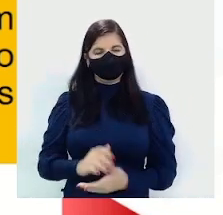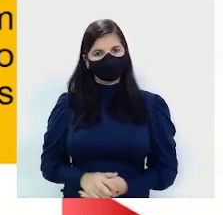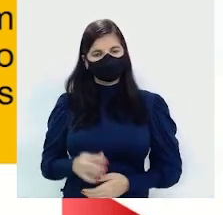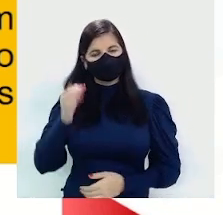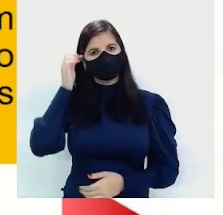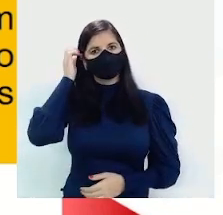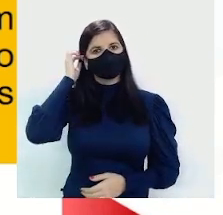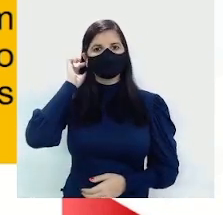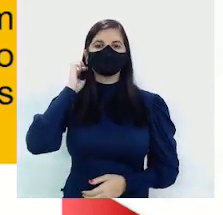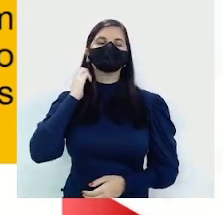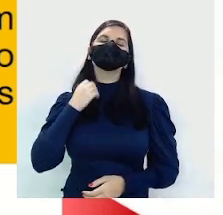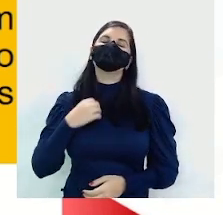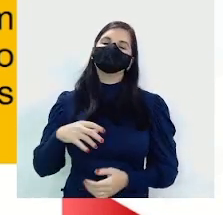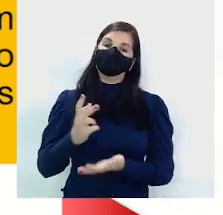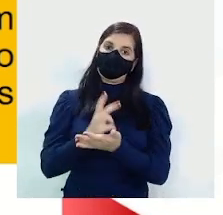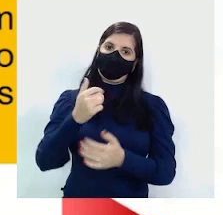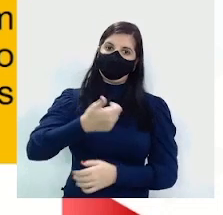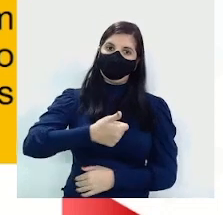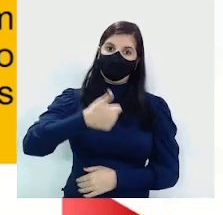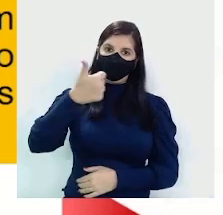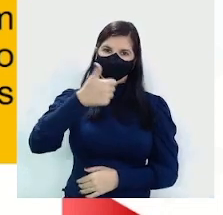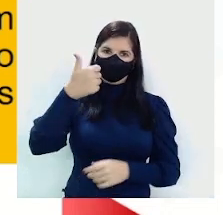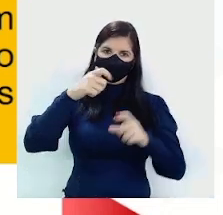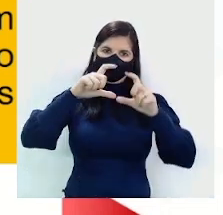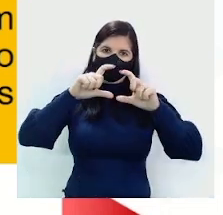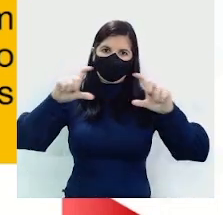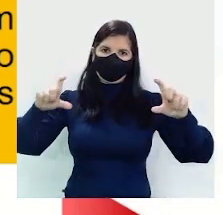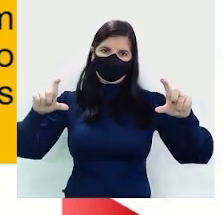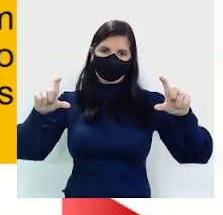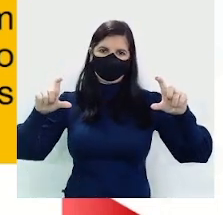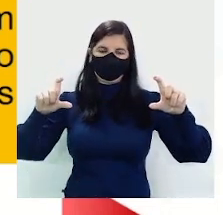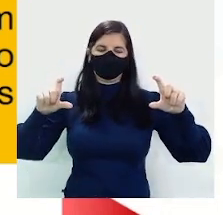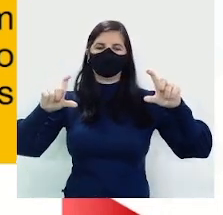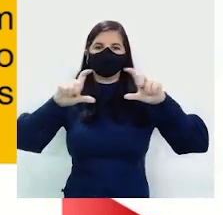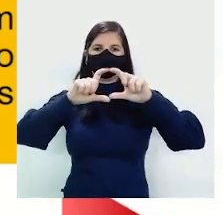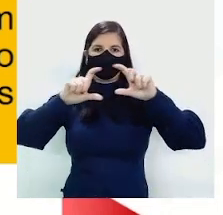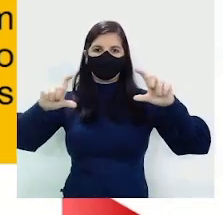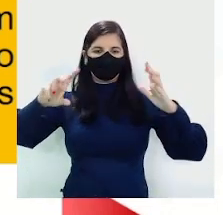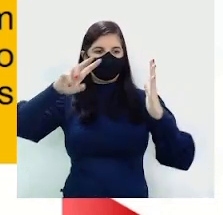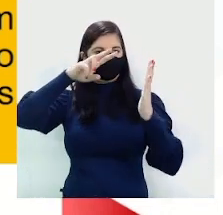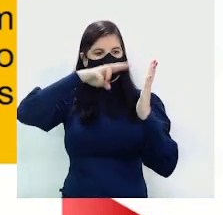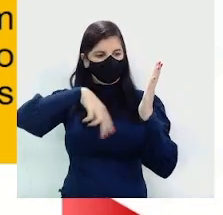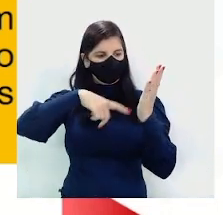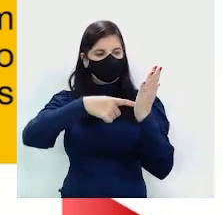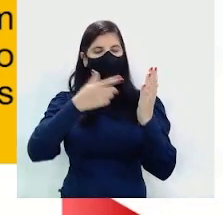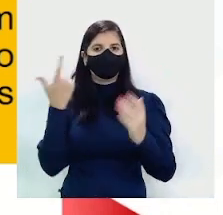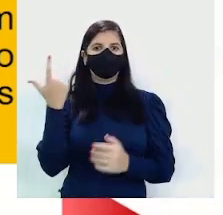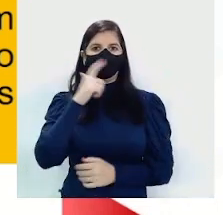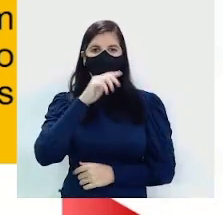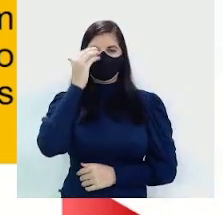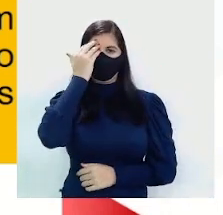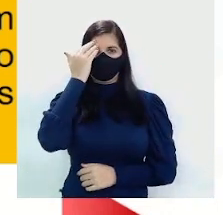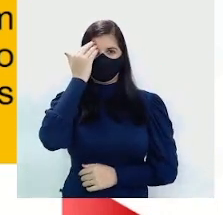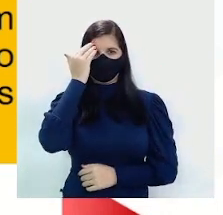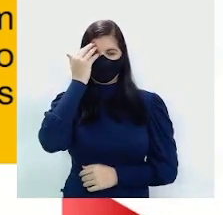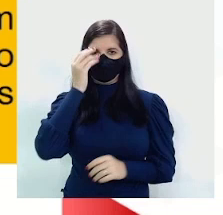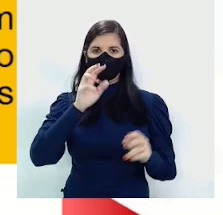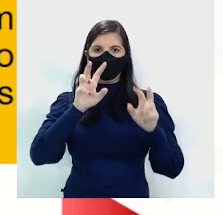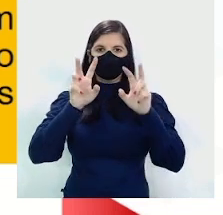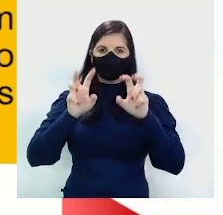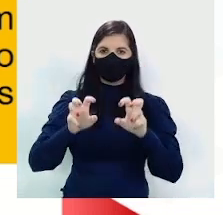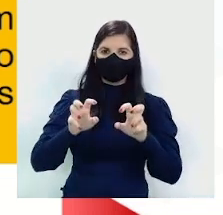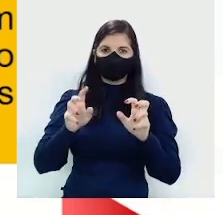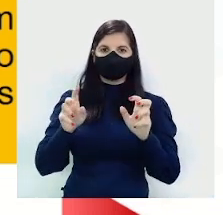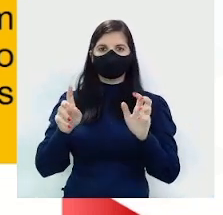seja, normalmente é o primeiro parágrafo do texto. Quando a gente lê a introdução, a gente já consegue saber qual é o assunto